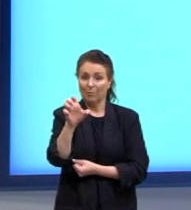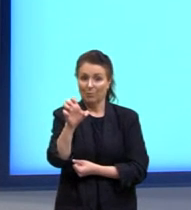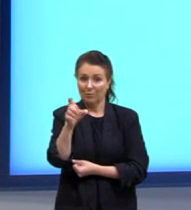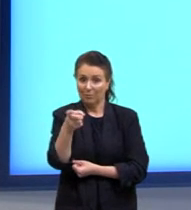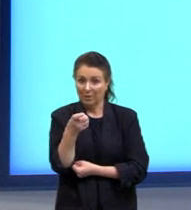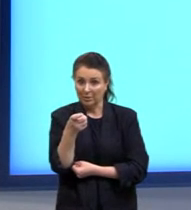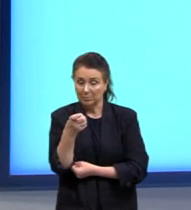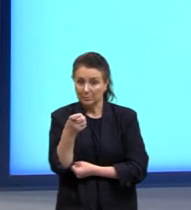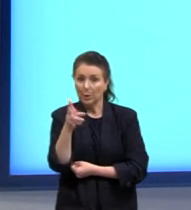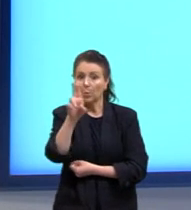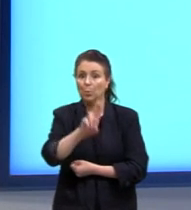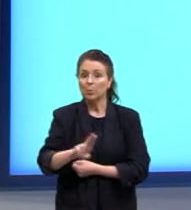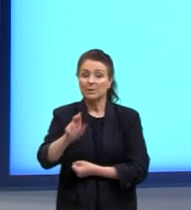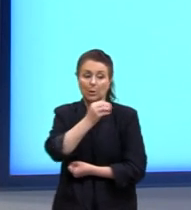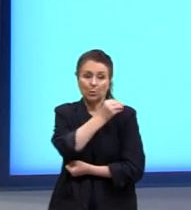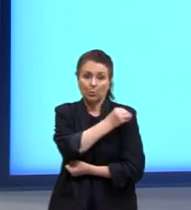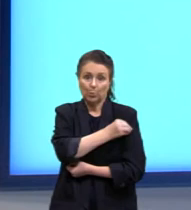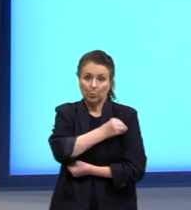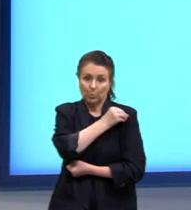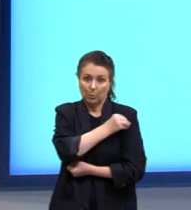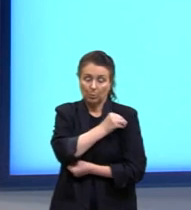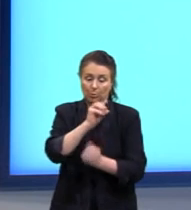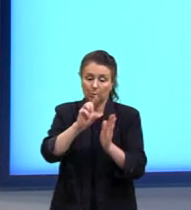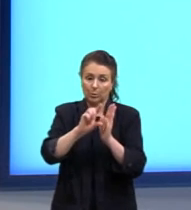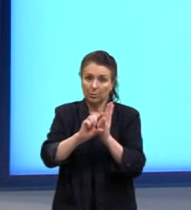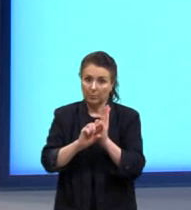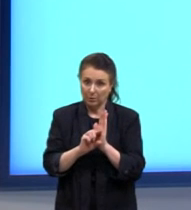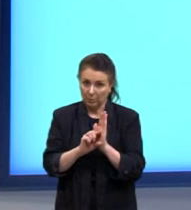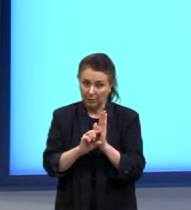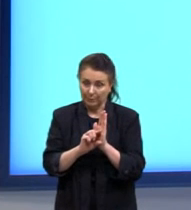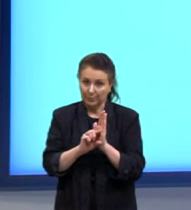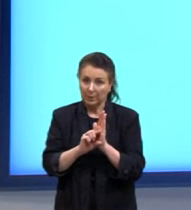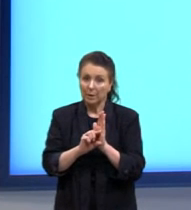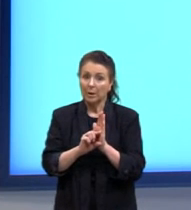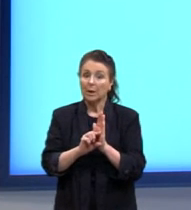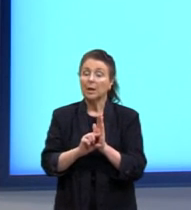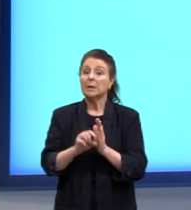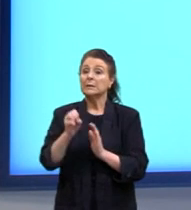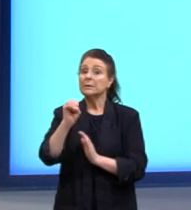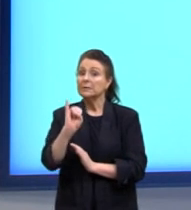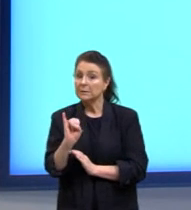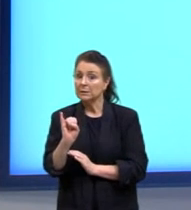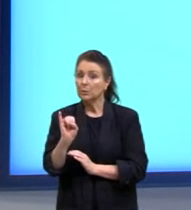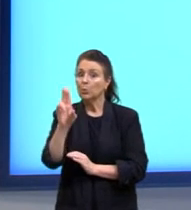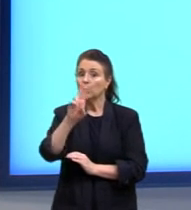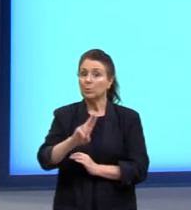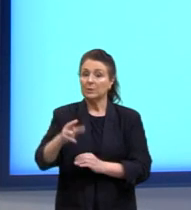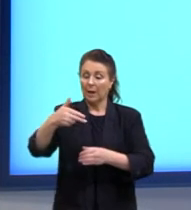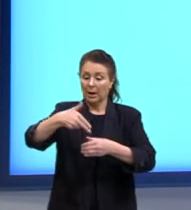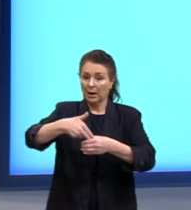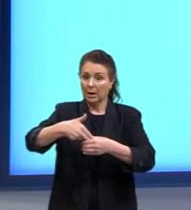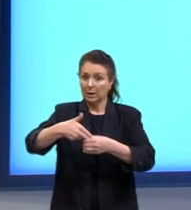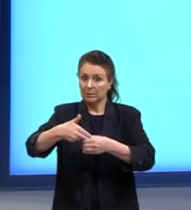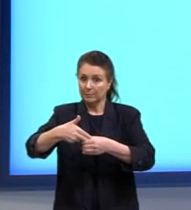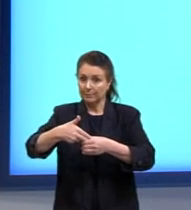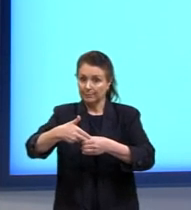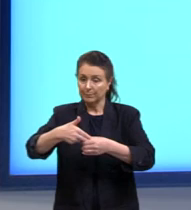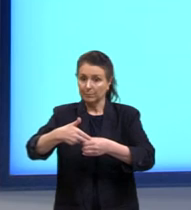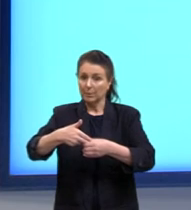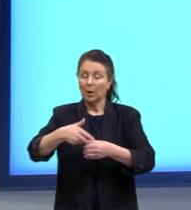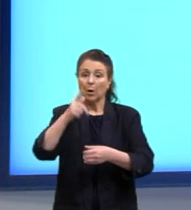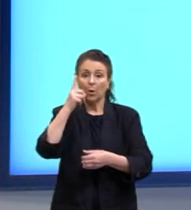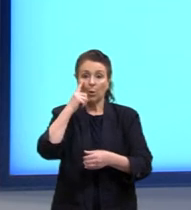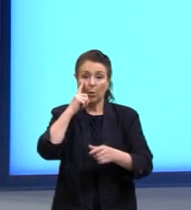abastecido com álcool é menor do que quando abastecido com gasolina conforme o gráfico que